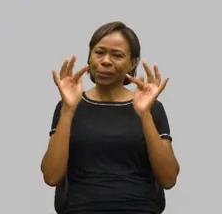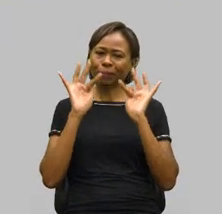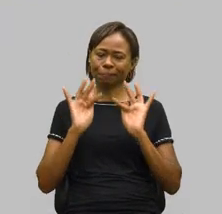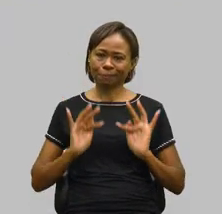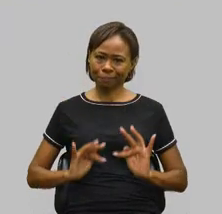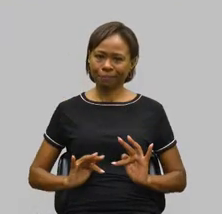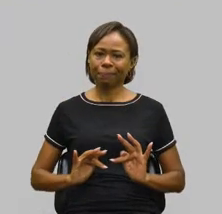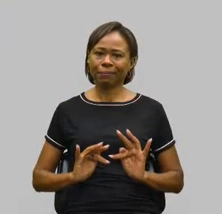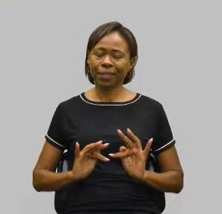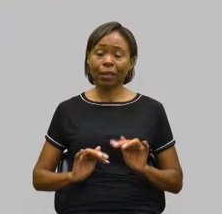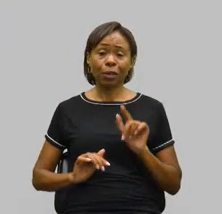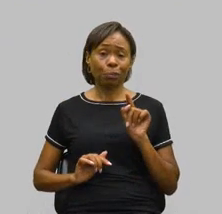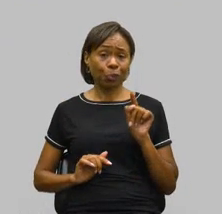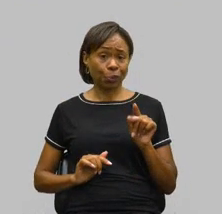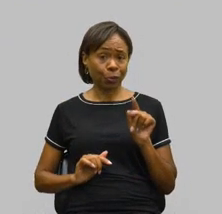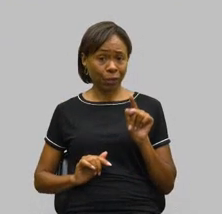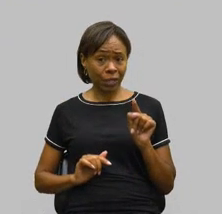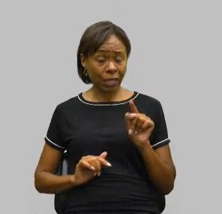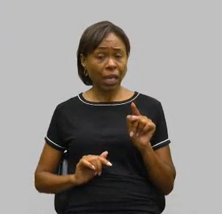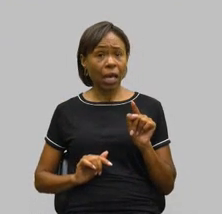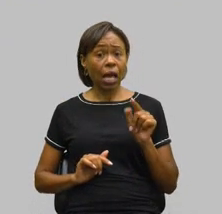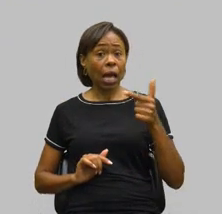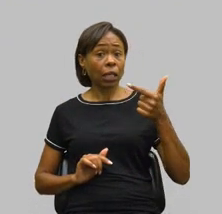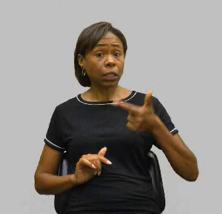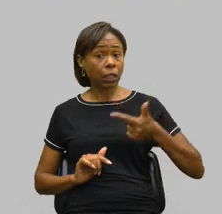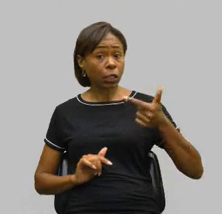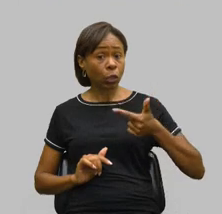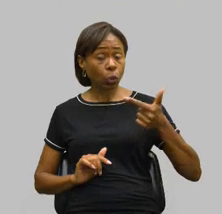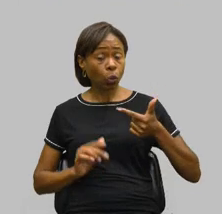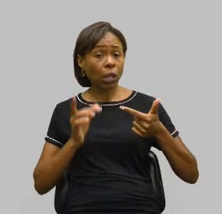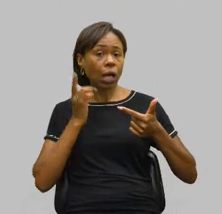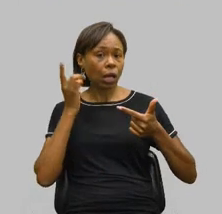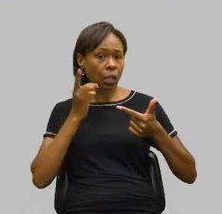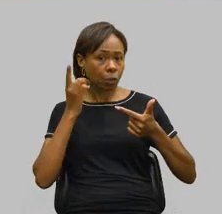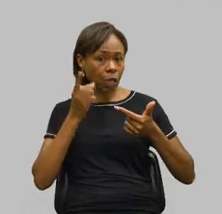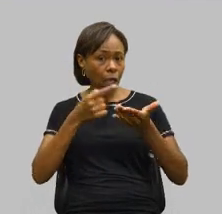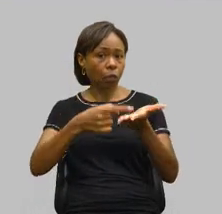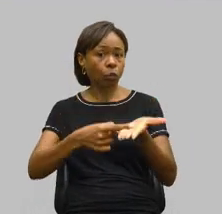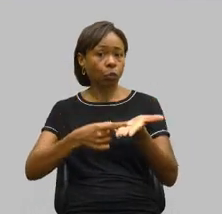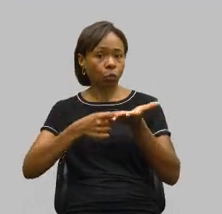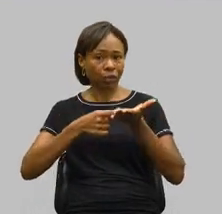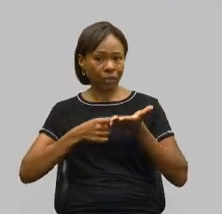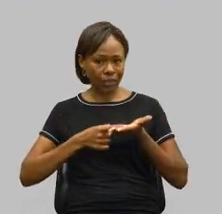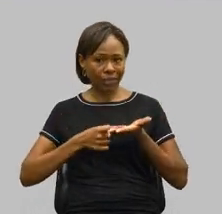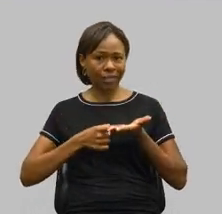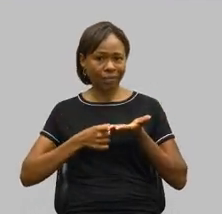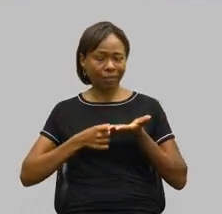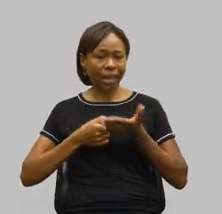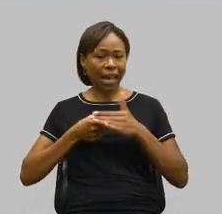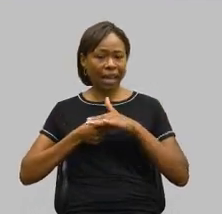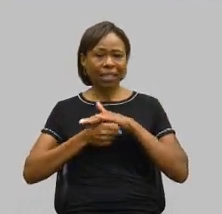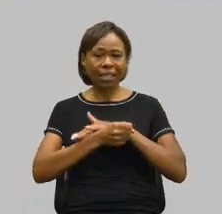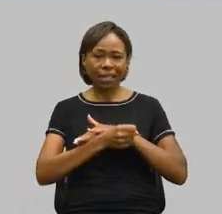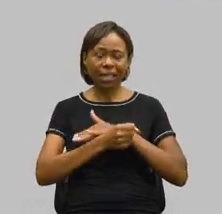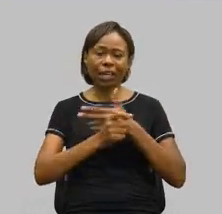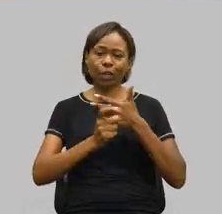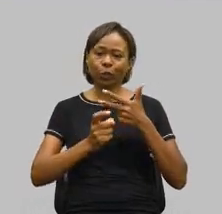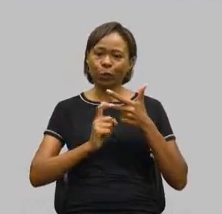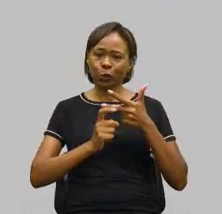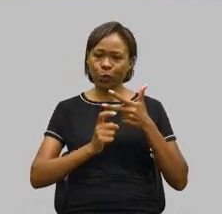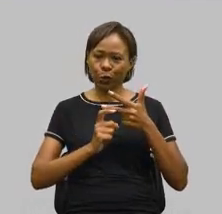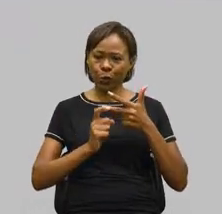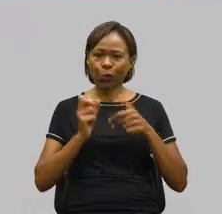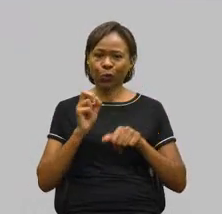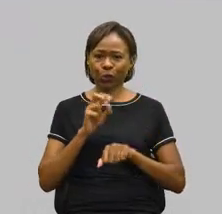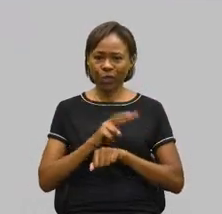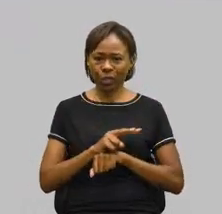senhora é a segunda parlamentar convidada para fazer parte do executivo temos a